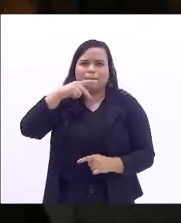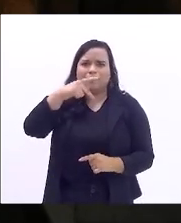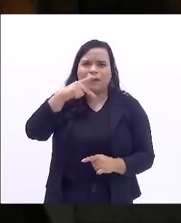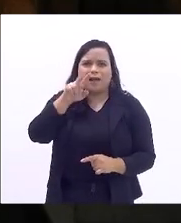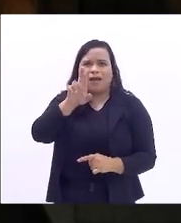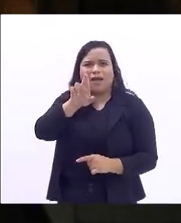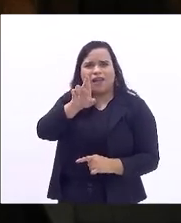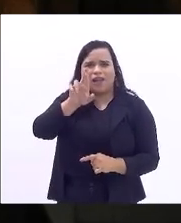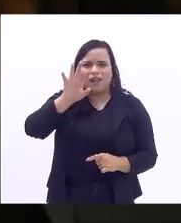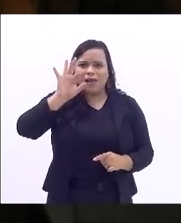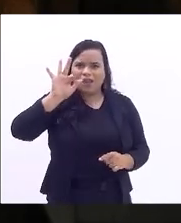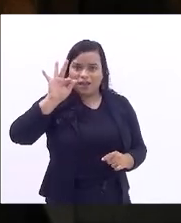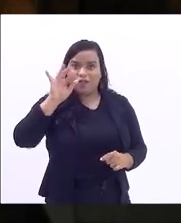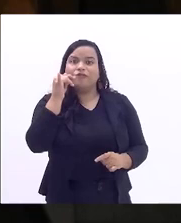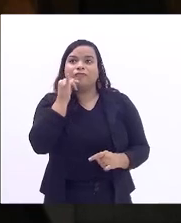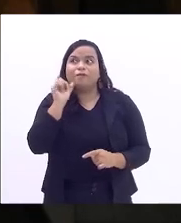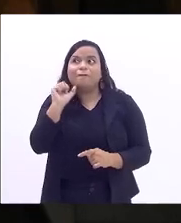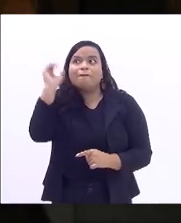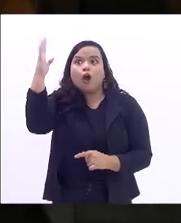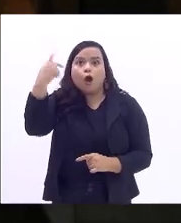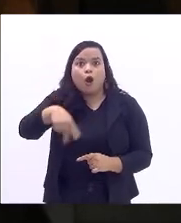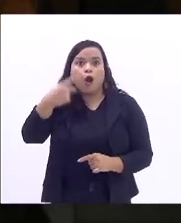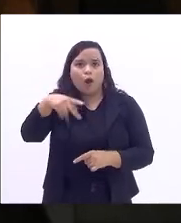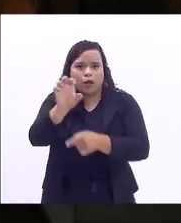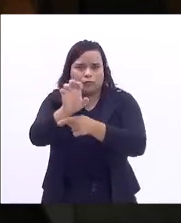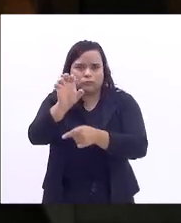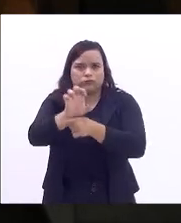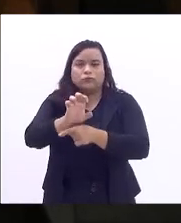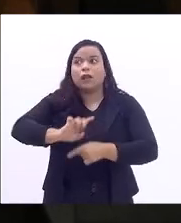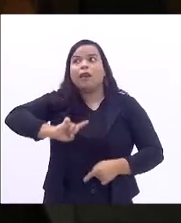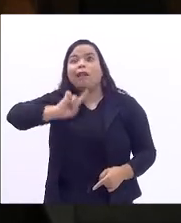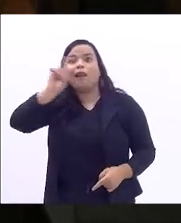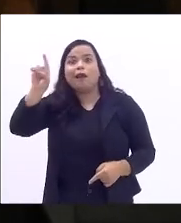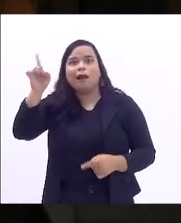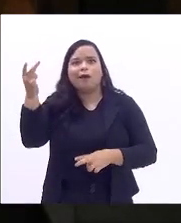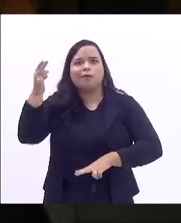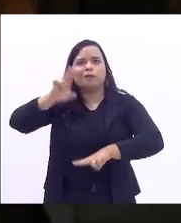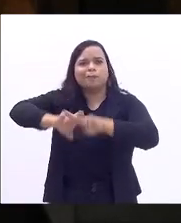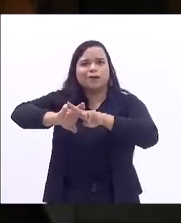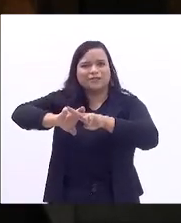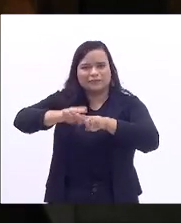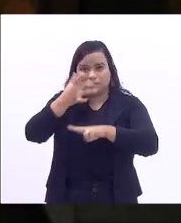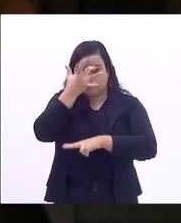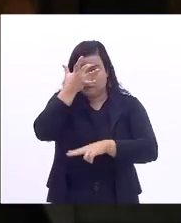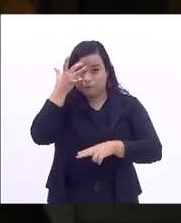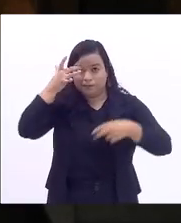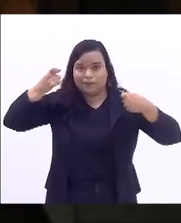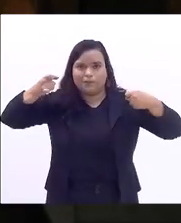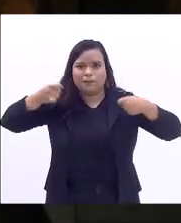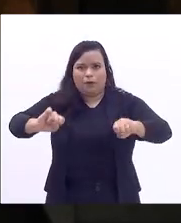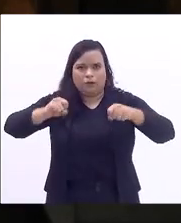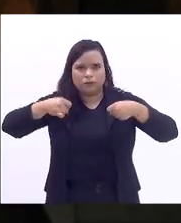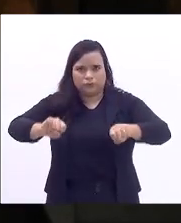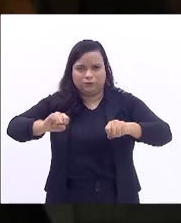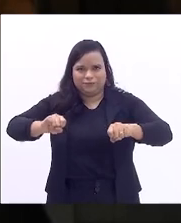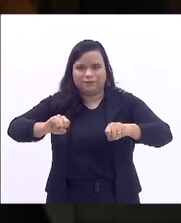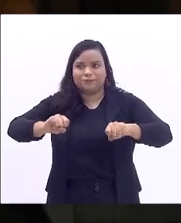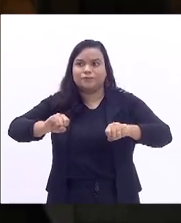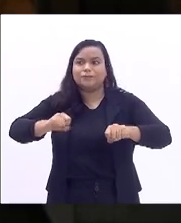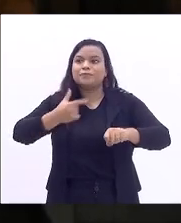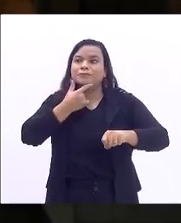tô pegando o exemplo fora do Estado prende um cidadão numa moto